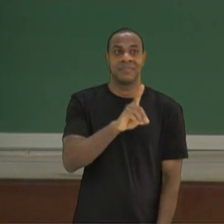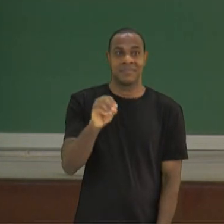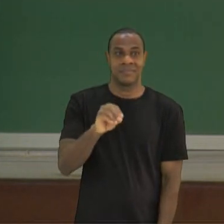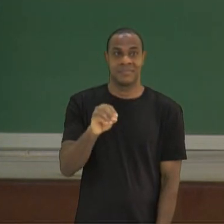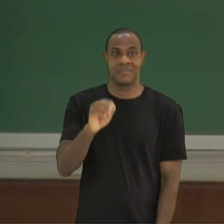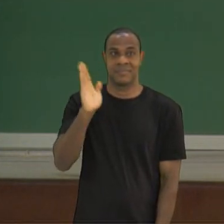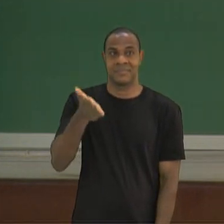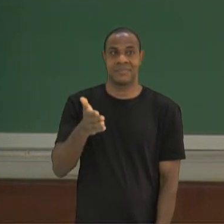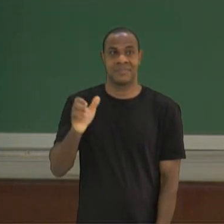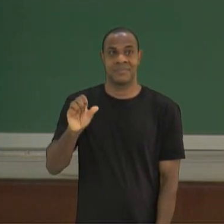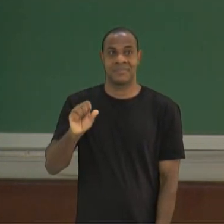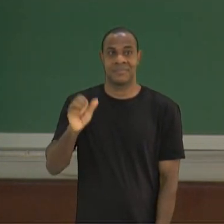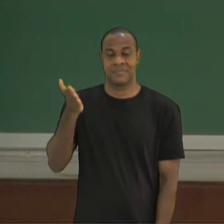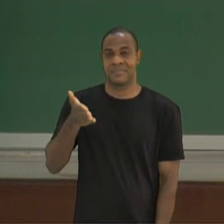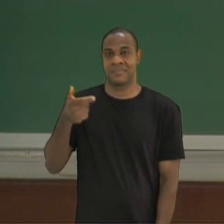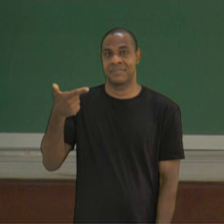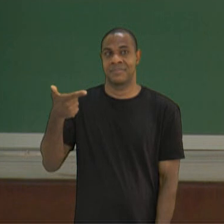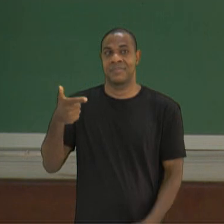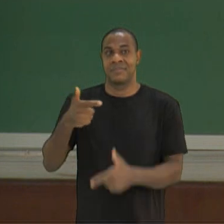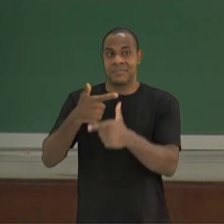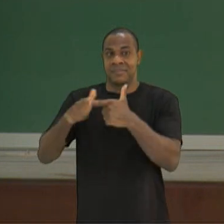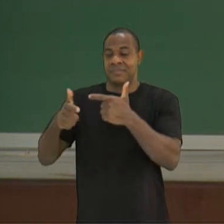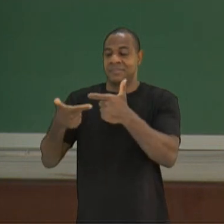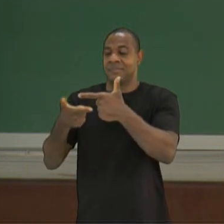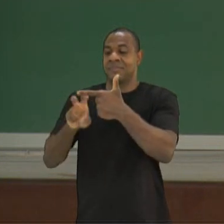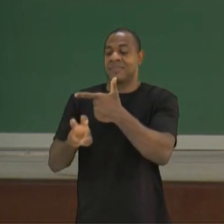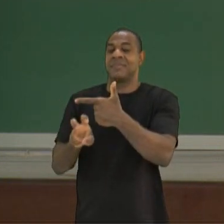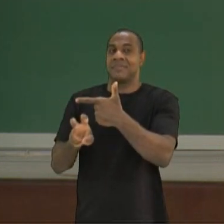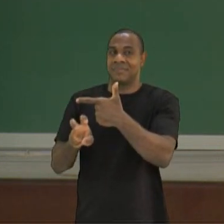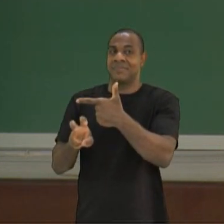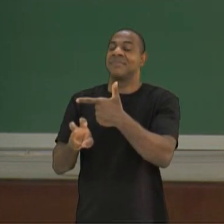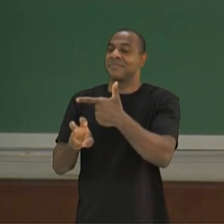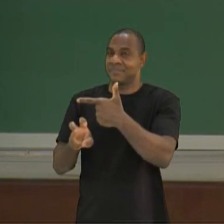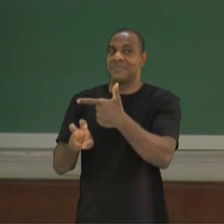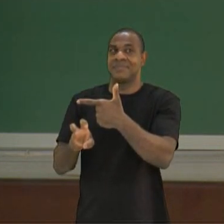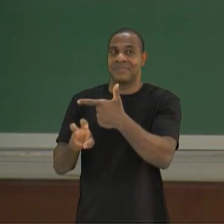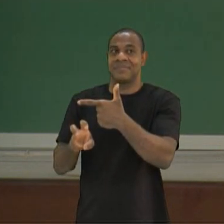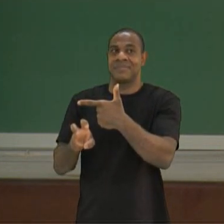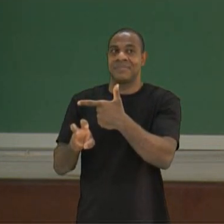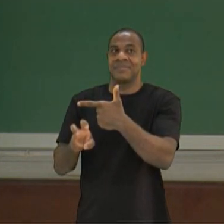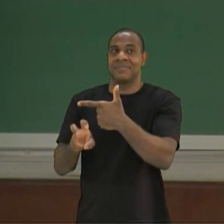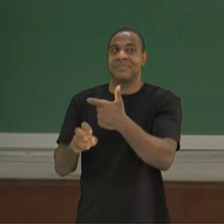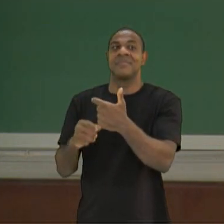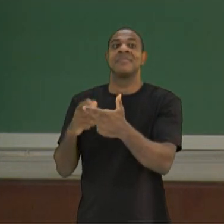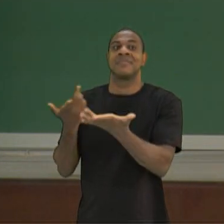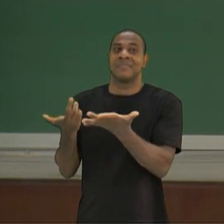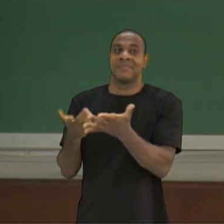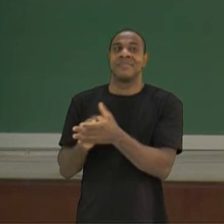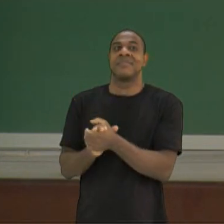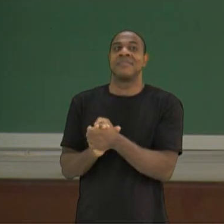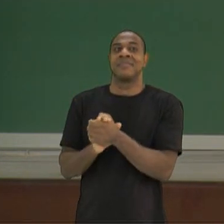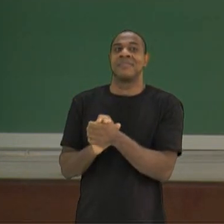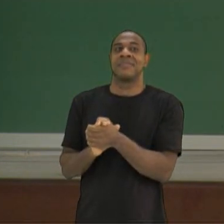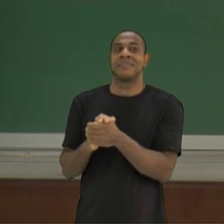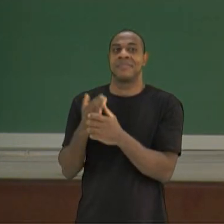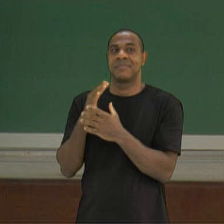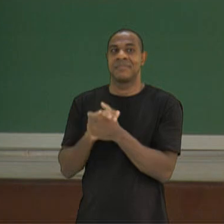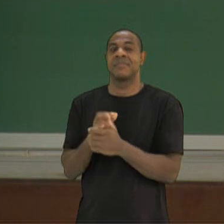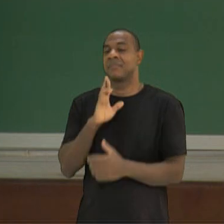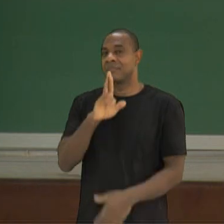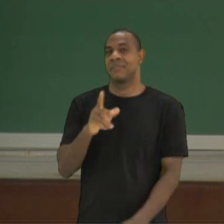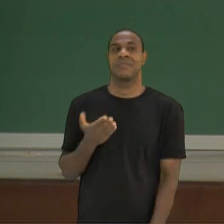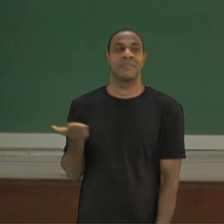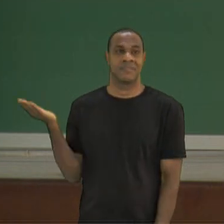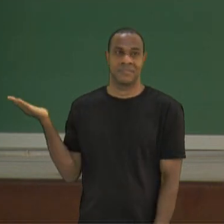segundo, vou dividir pelo tempo. O tempo foi de 25 segundos. Então, dividindo 100 por 25,